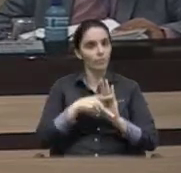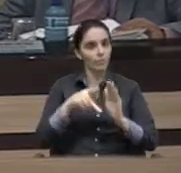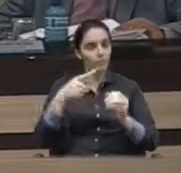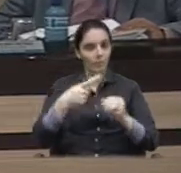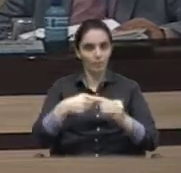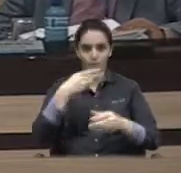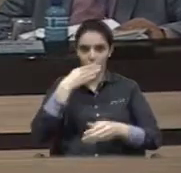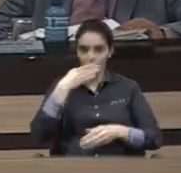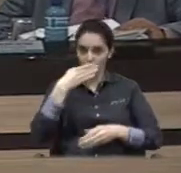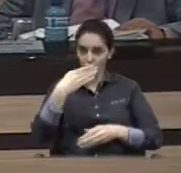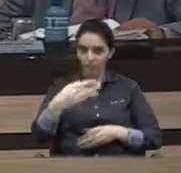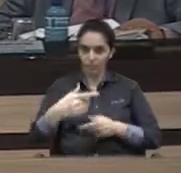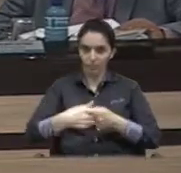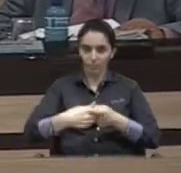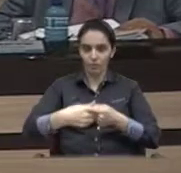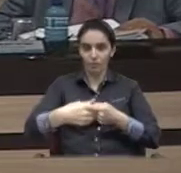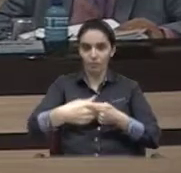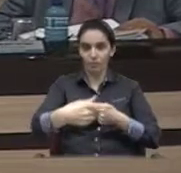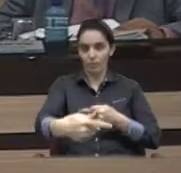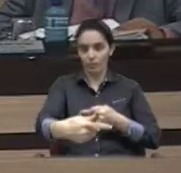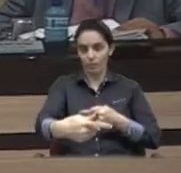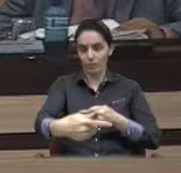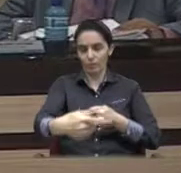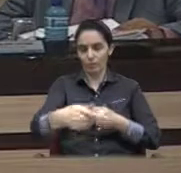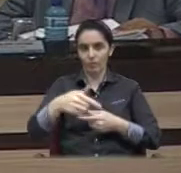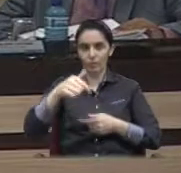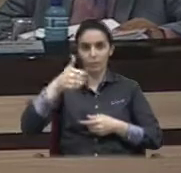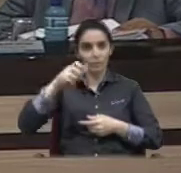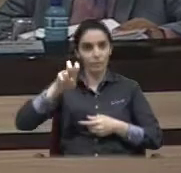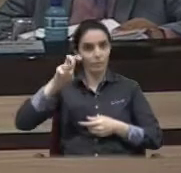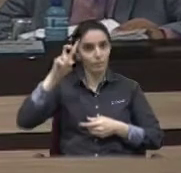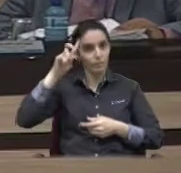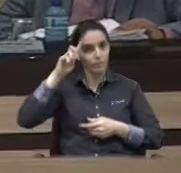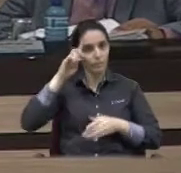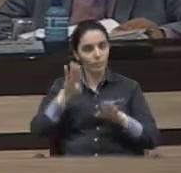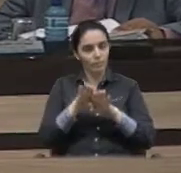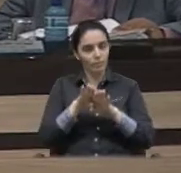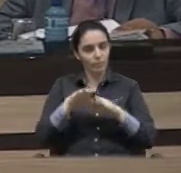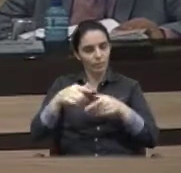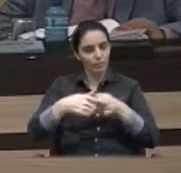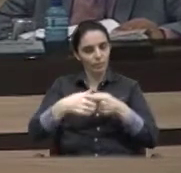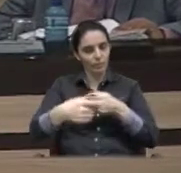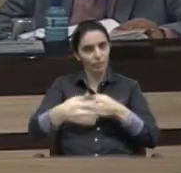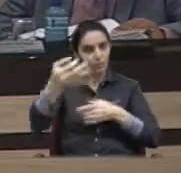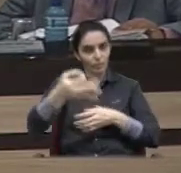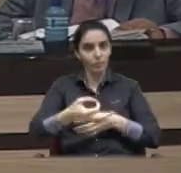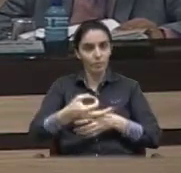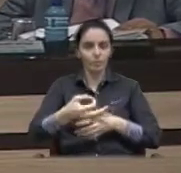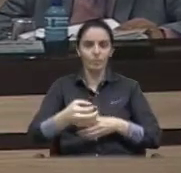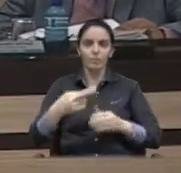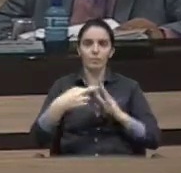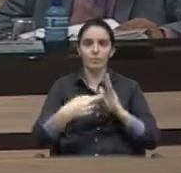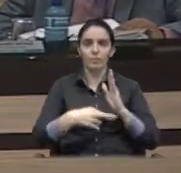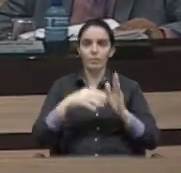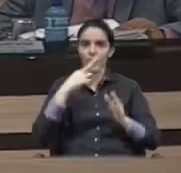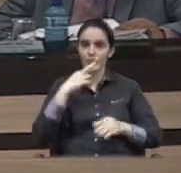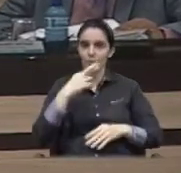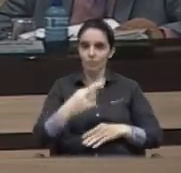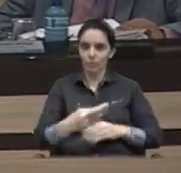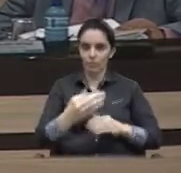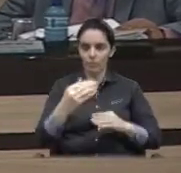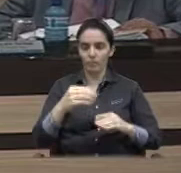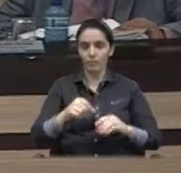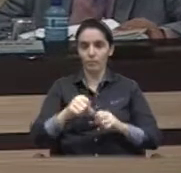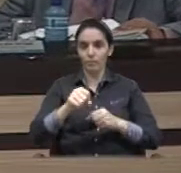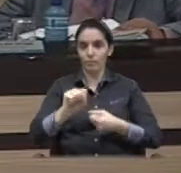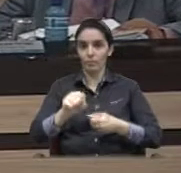de requerer respeitosamente a prorrogação do prazo de 15 dias, além do prazo regimental, com o objetivo de responder os ofícios abaixo descritos